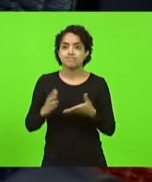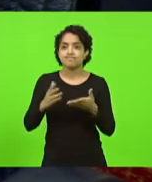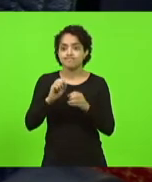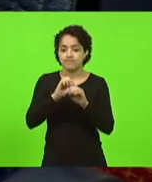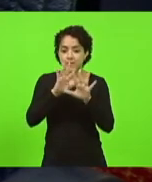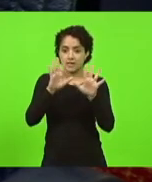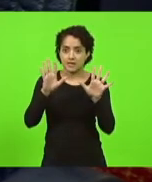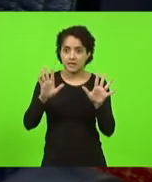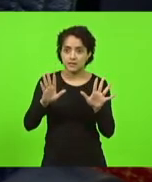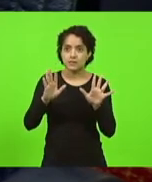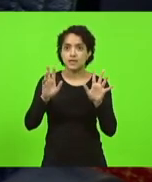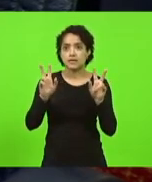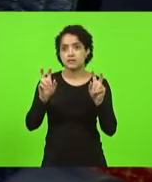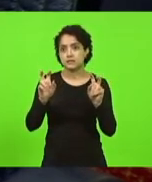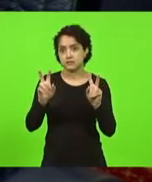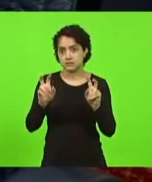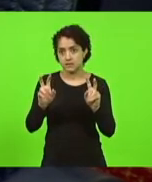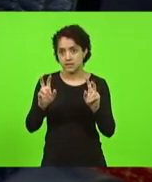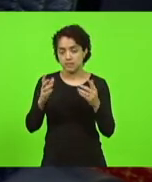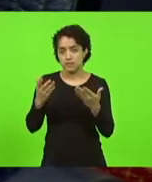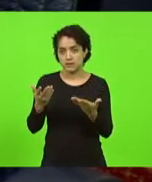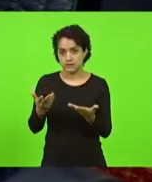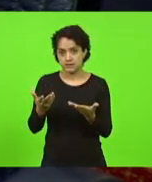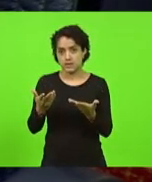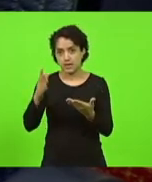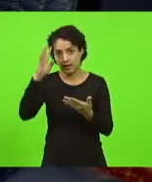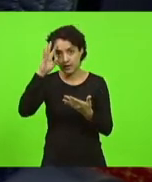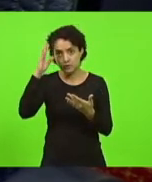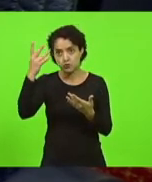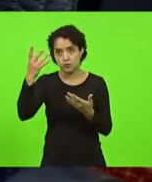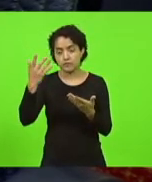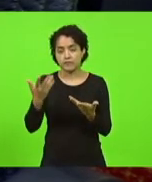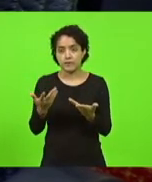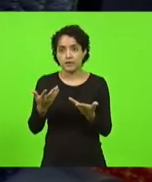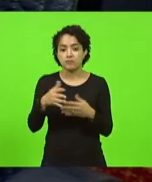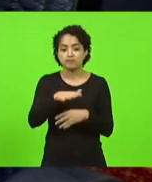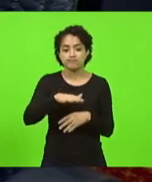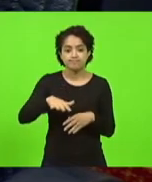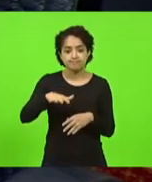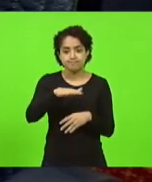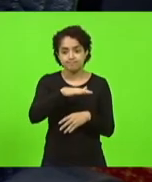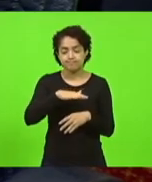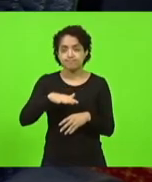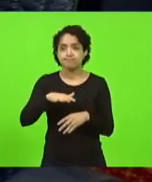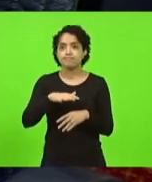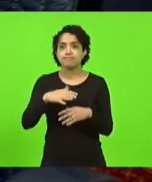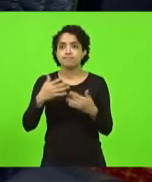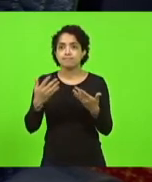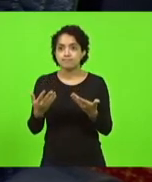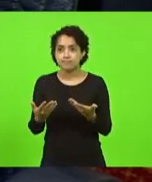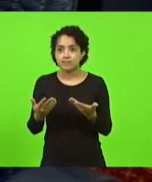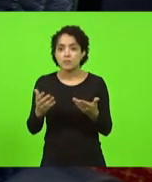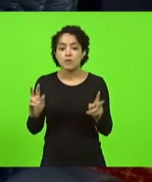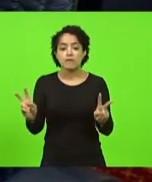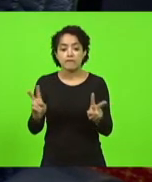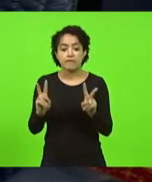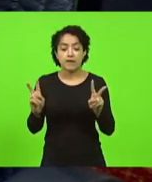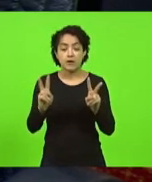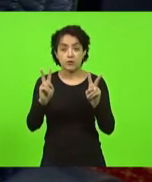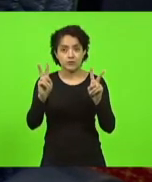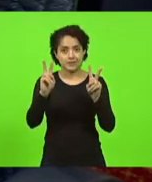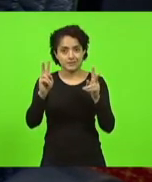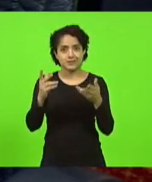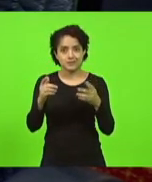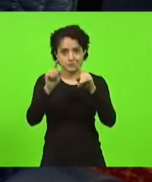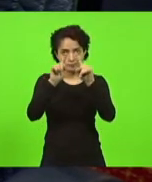essas questões e, evidentemente, criar ambiente de valorização do nosso